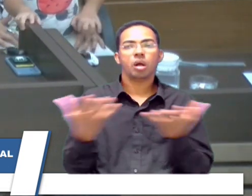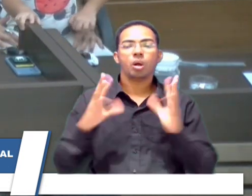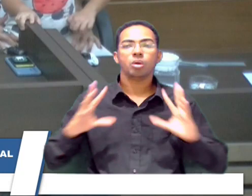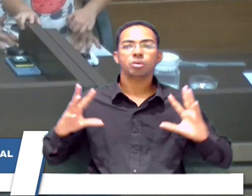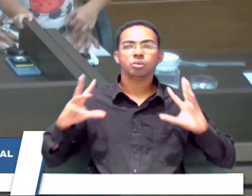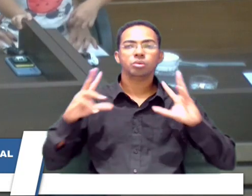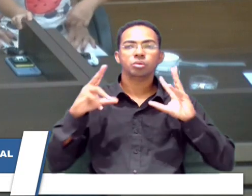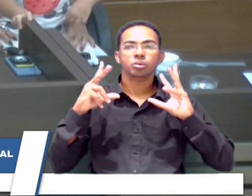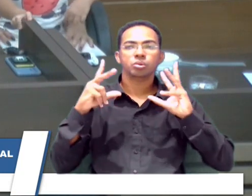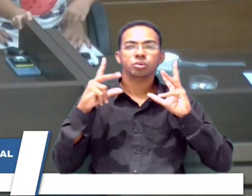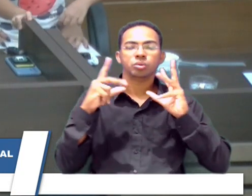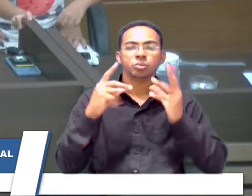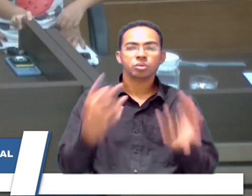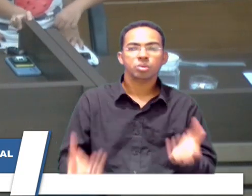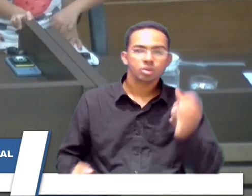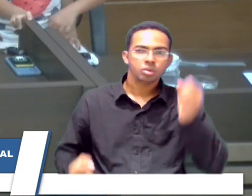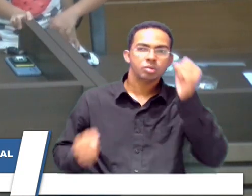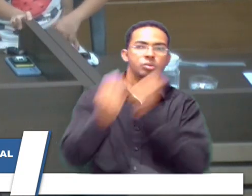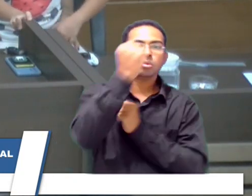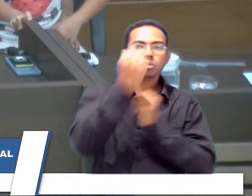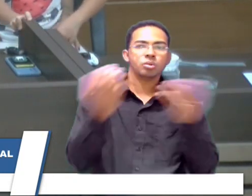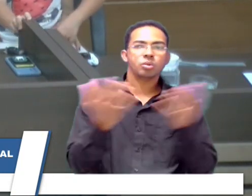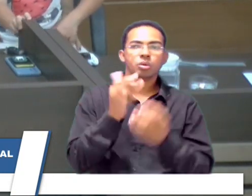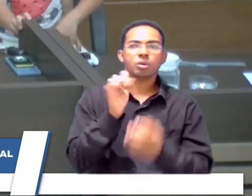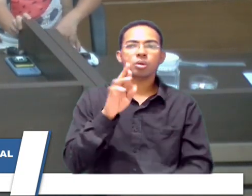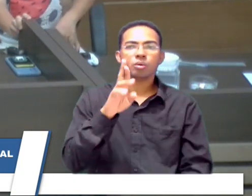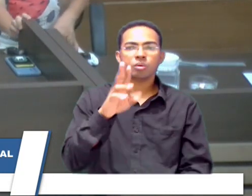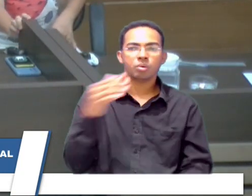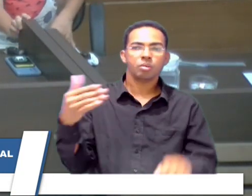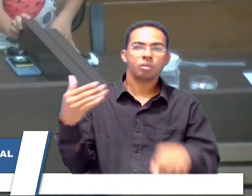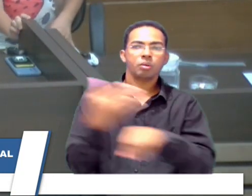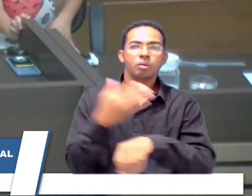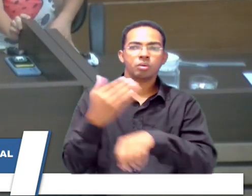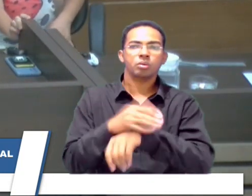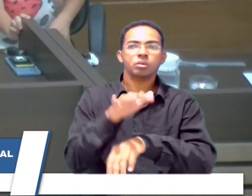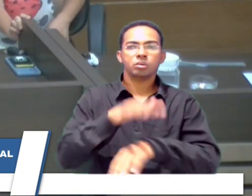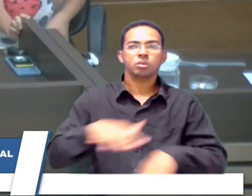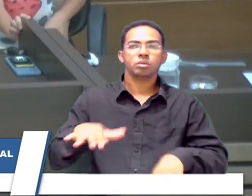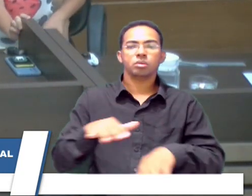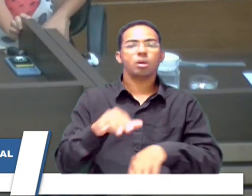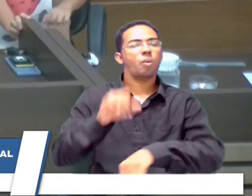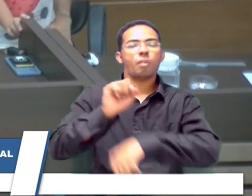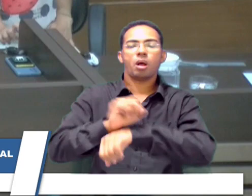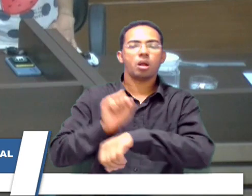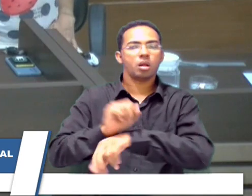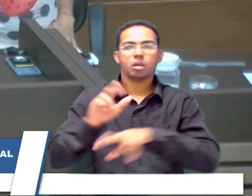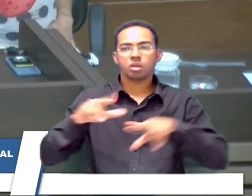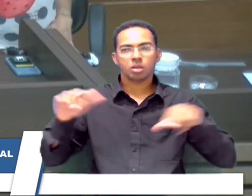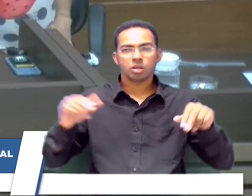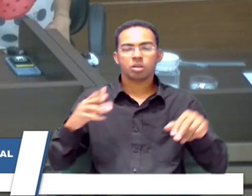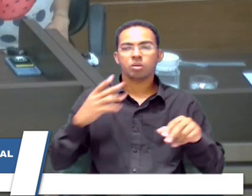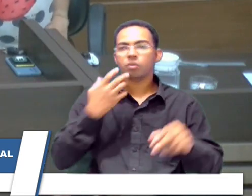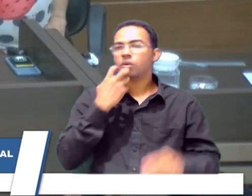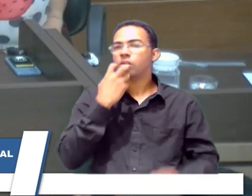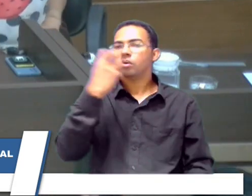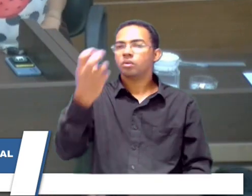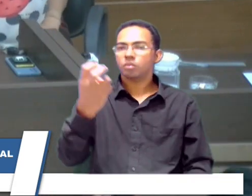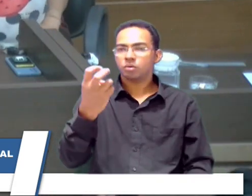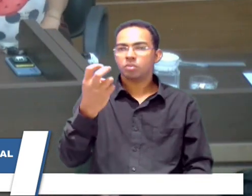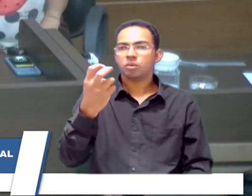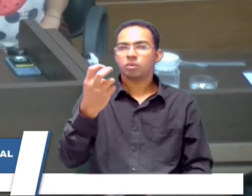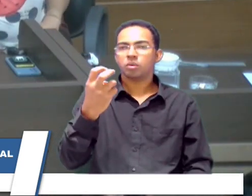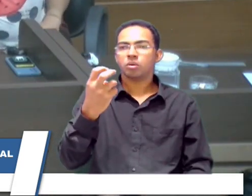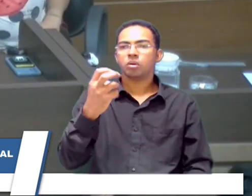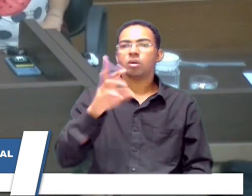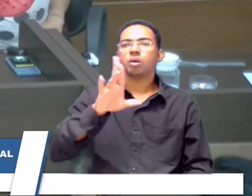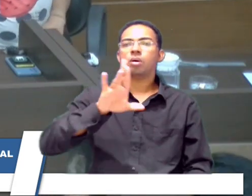num coro comigo, porque agora hoje a Flor da Vida ocupou esse espaço e não vamos deixar mais. Então eu vou gritar aqui, maconha